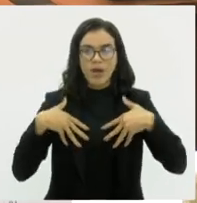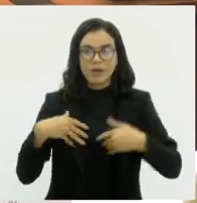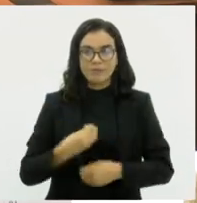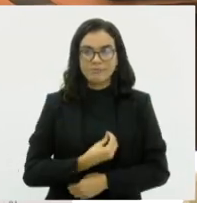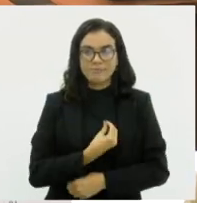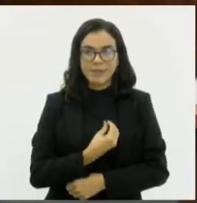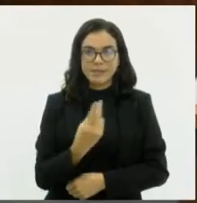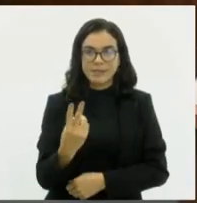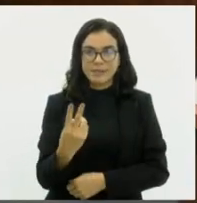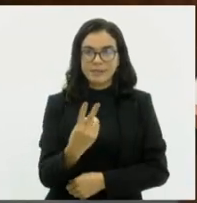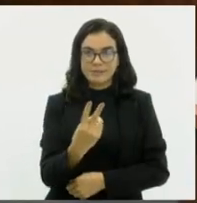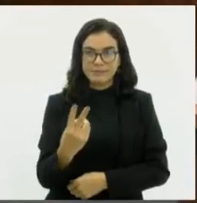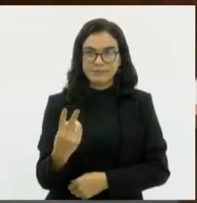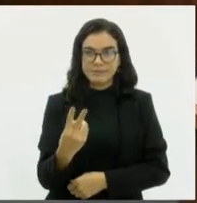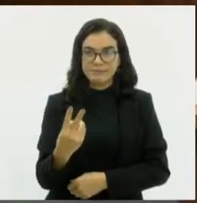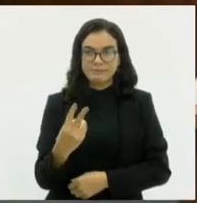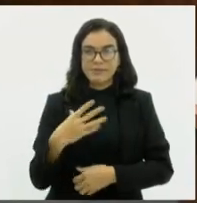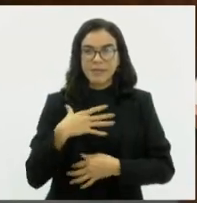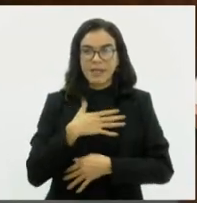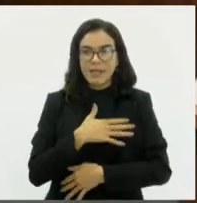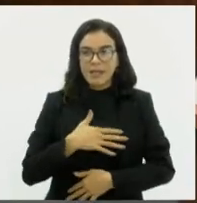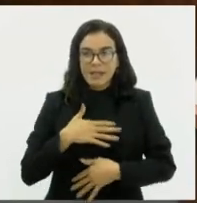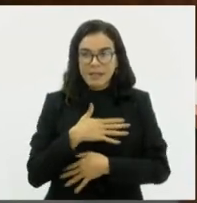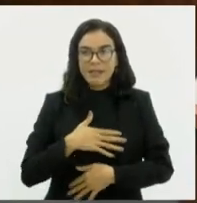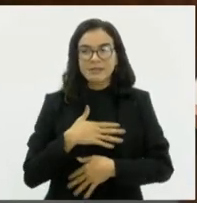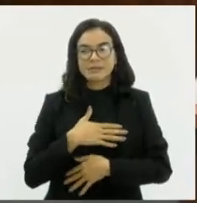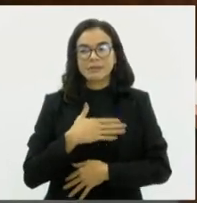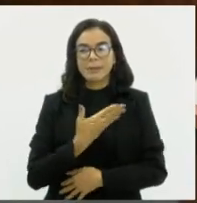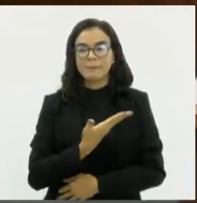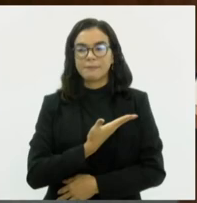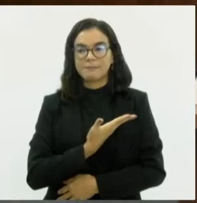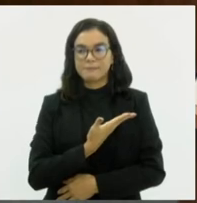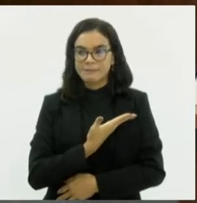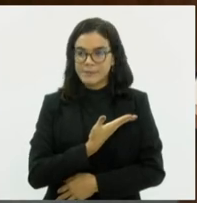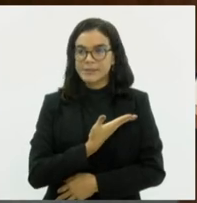entendemos a alegria, a amizade.